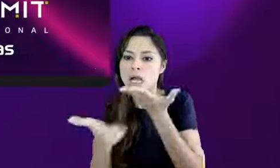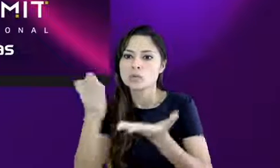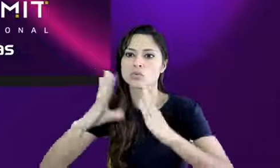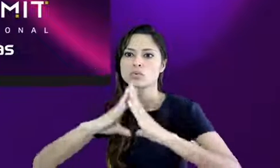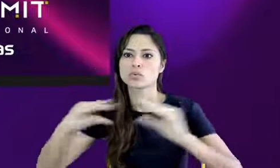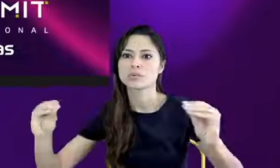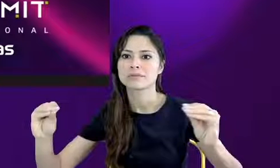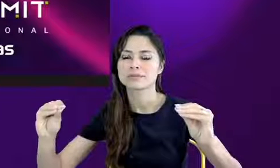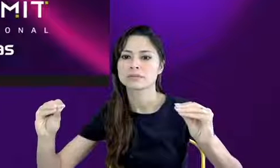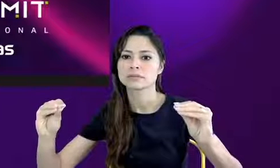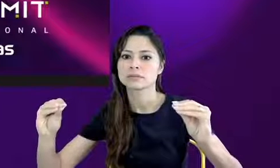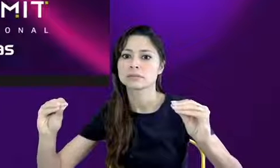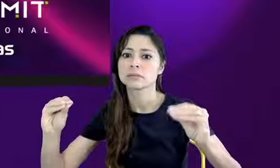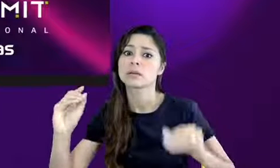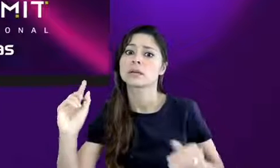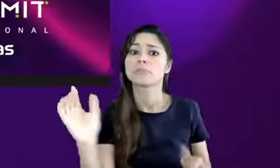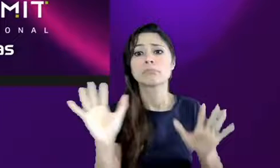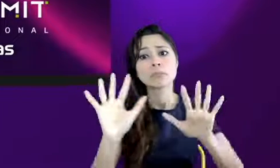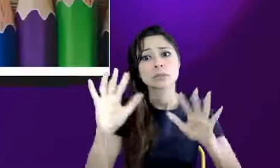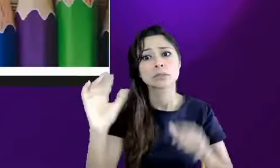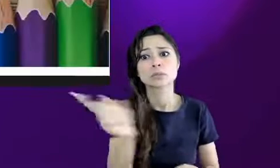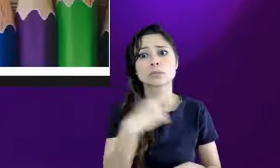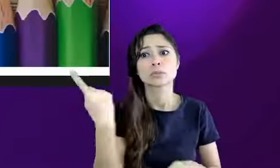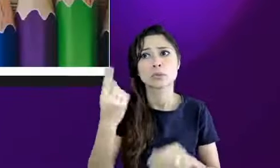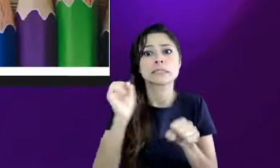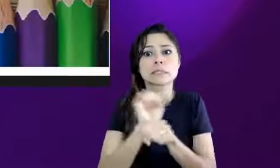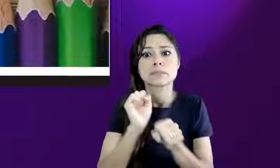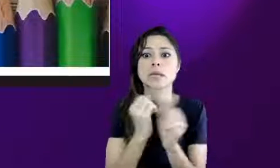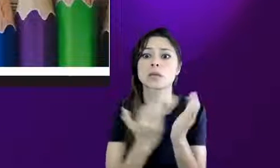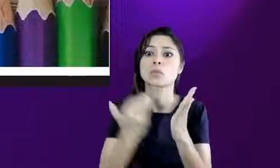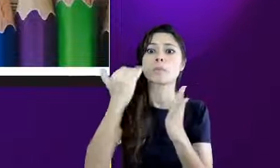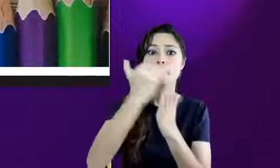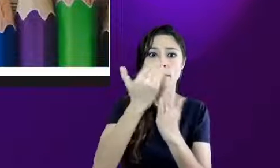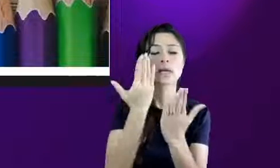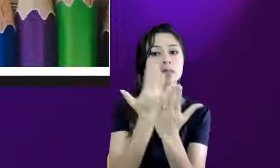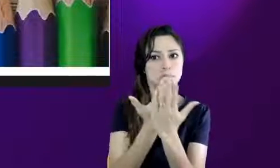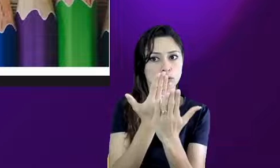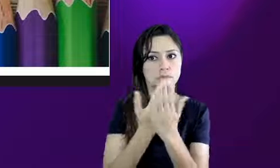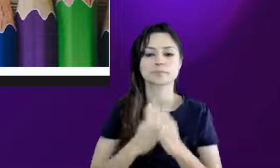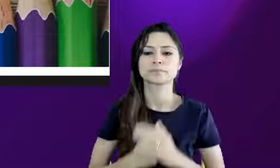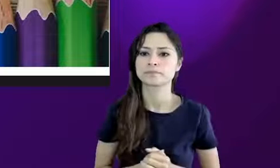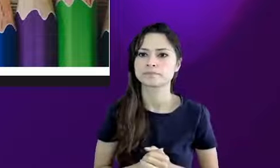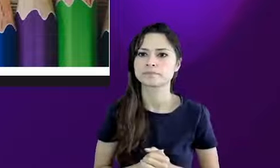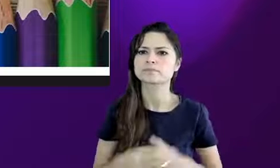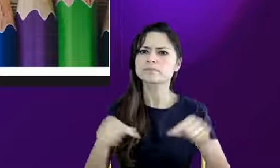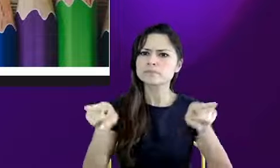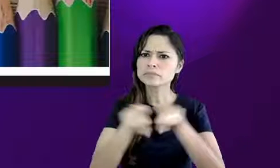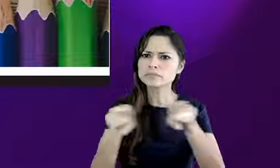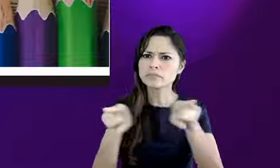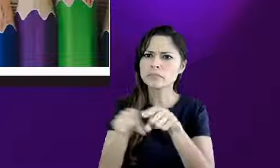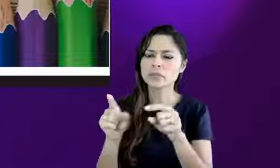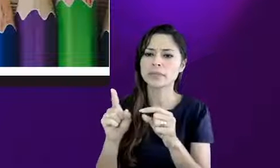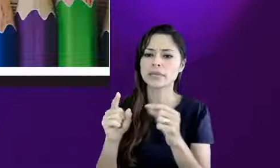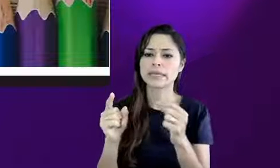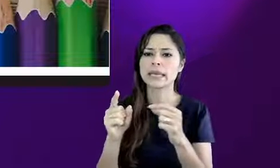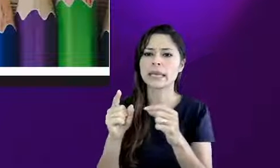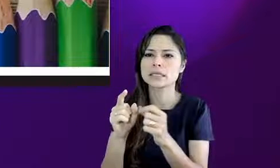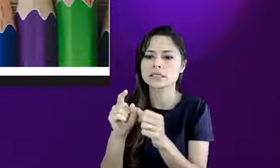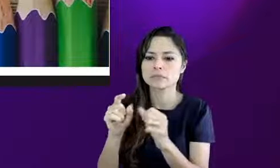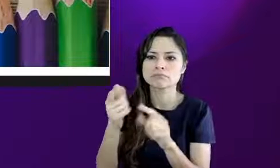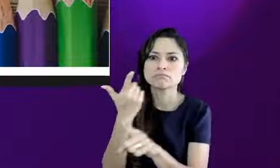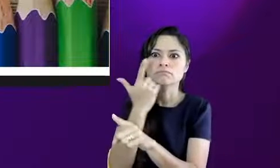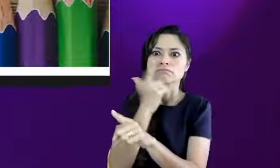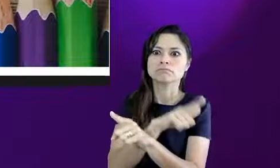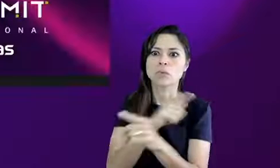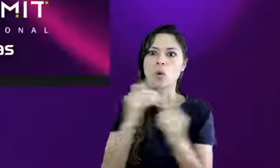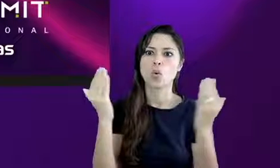ainda esperamos mais estudos nesse sentido. Com relação à eficácia comparativa, nós não temos muitos estudos que